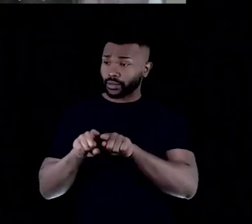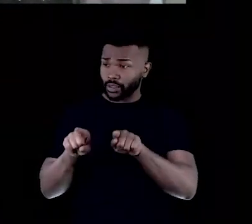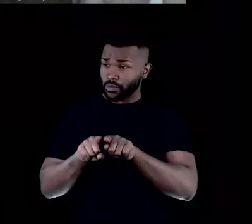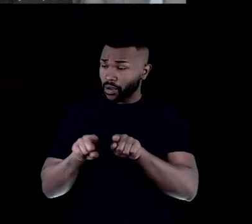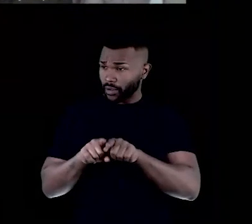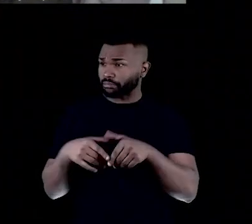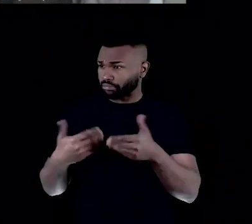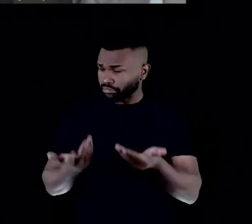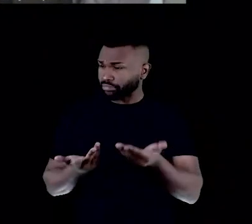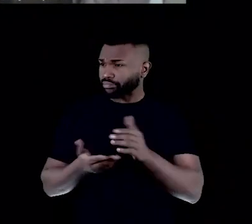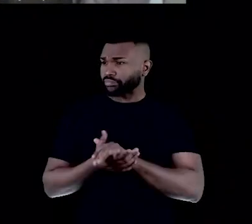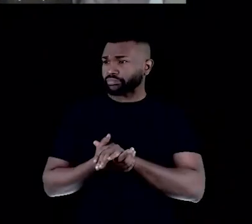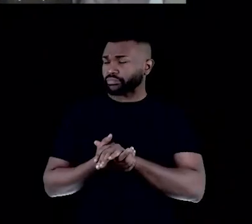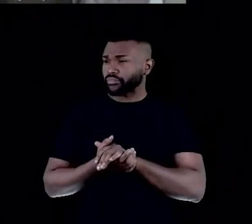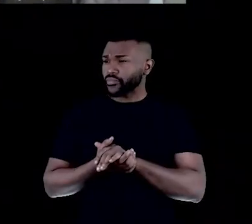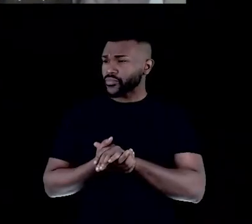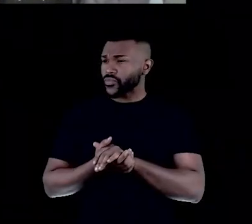também, nesse pormenor.